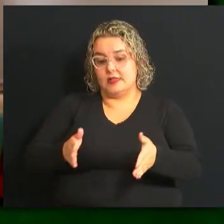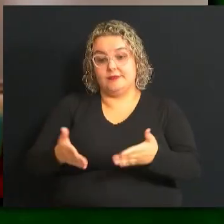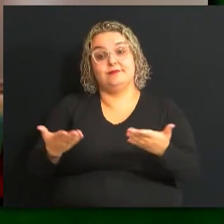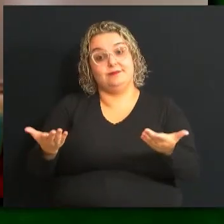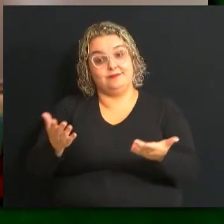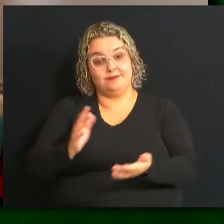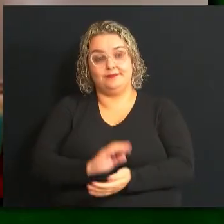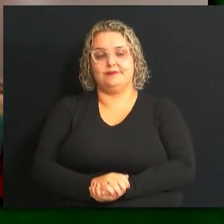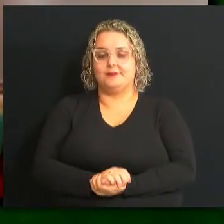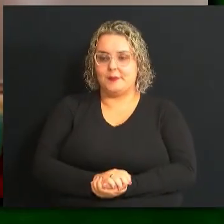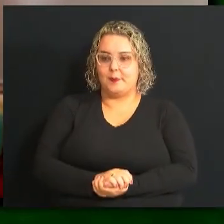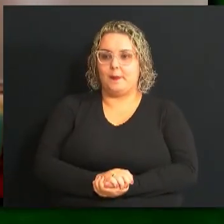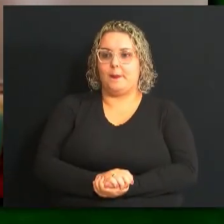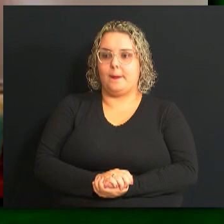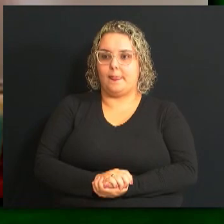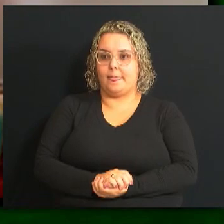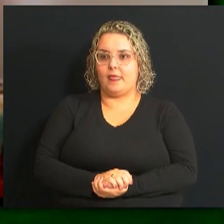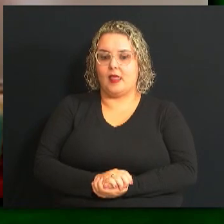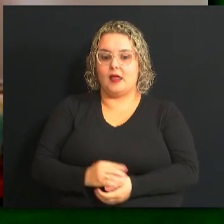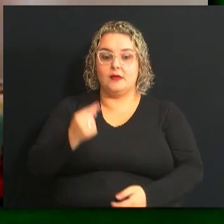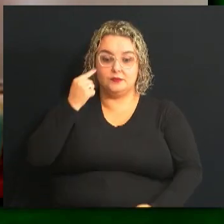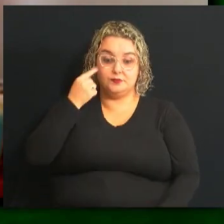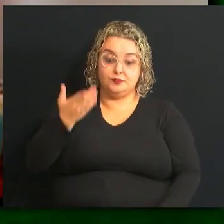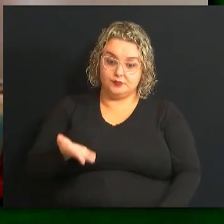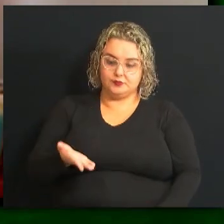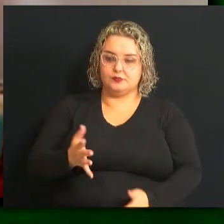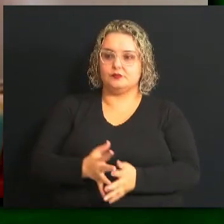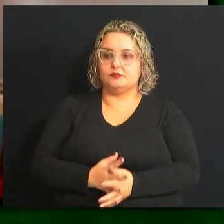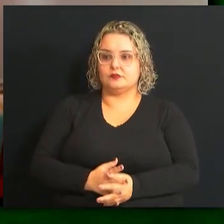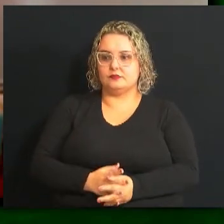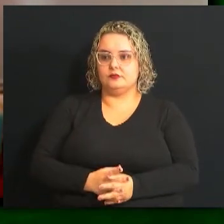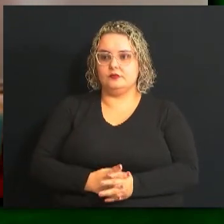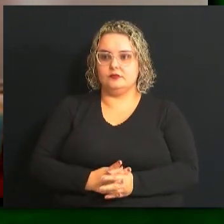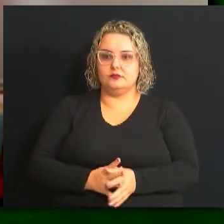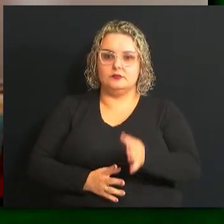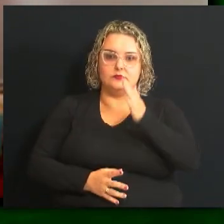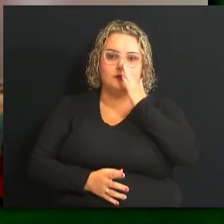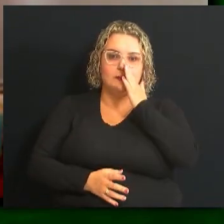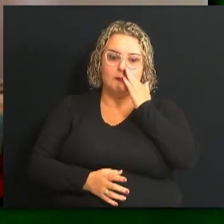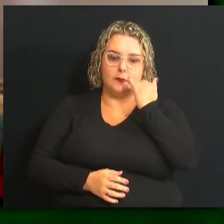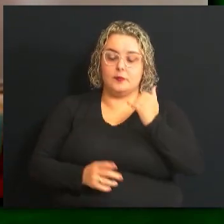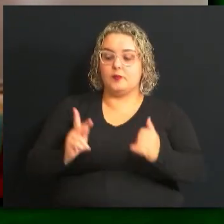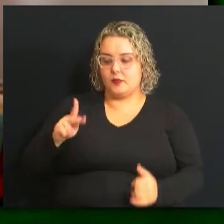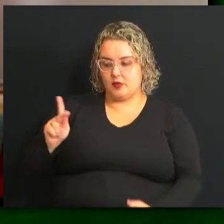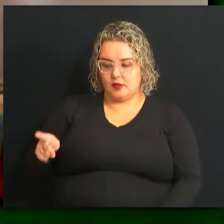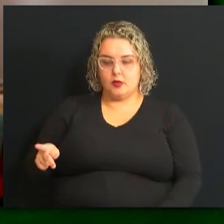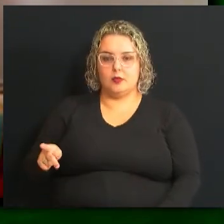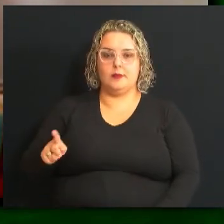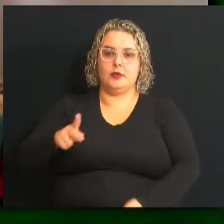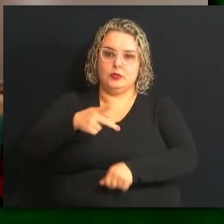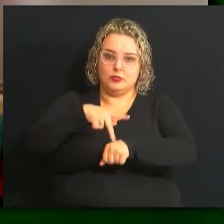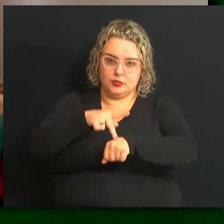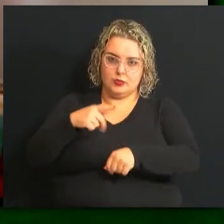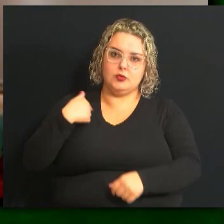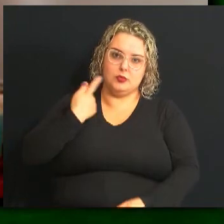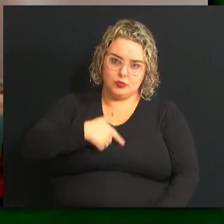Bom, vamos pensar aqui na situação do professor nesse país,